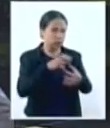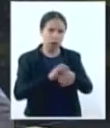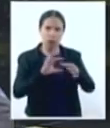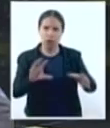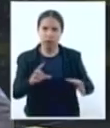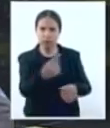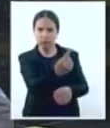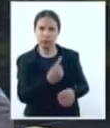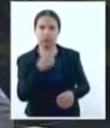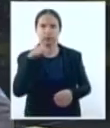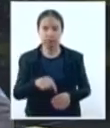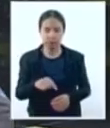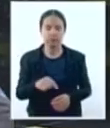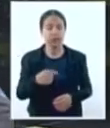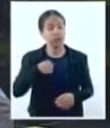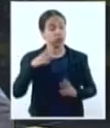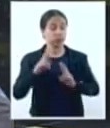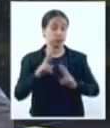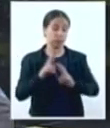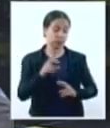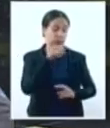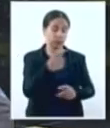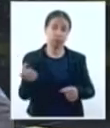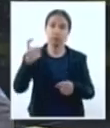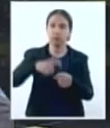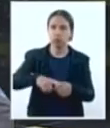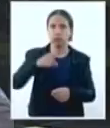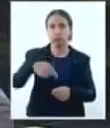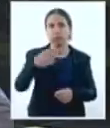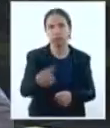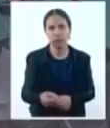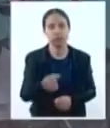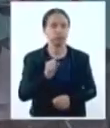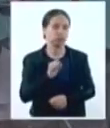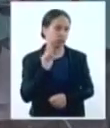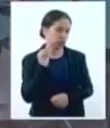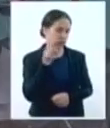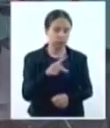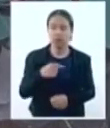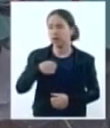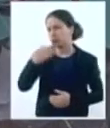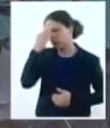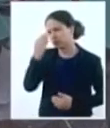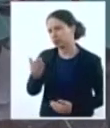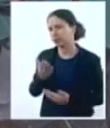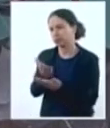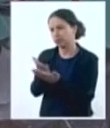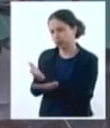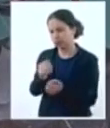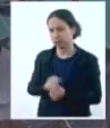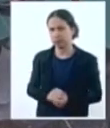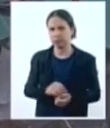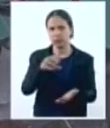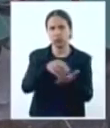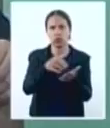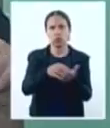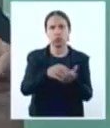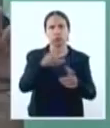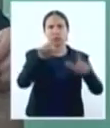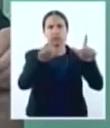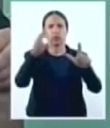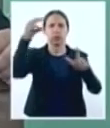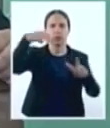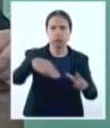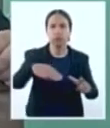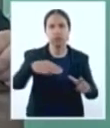estar conosco aqui novamente em um próximo programa, viu? Emilize, eu que agradeço a você, a equipe da TV Câmara, que sempre nos trata muito bem, eu